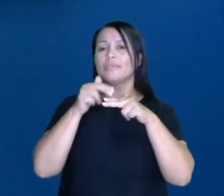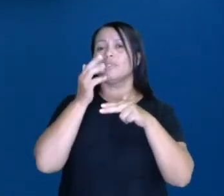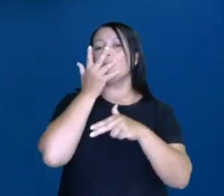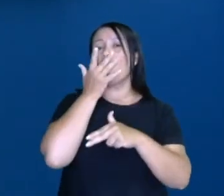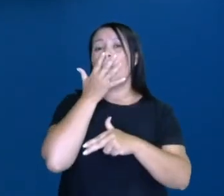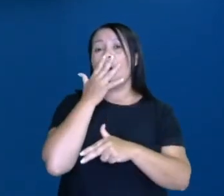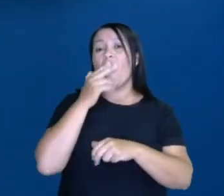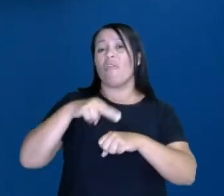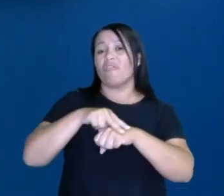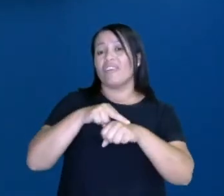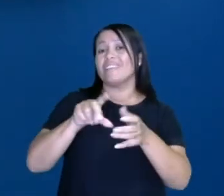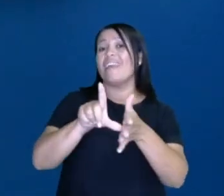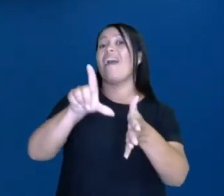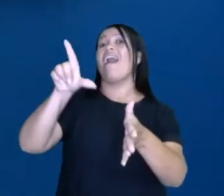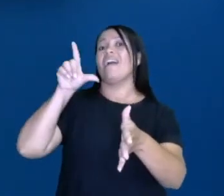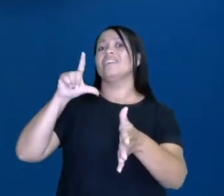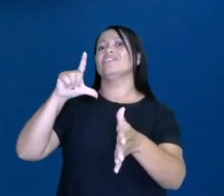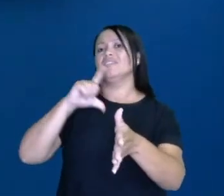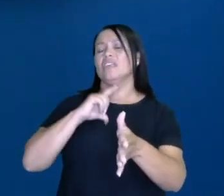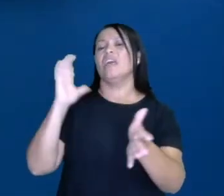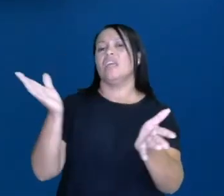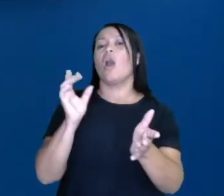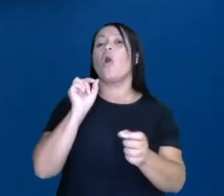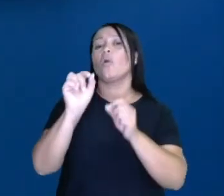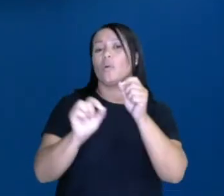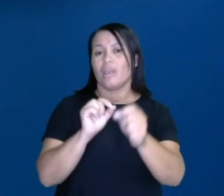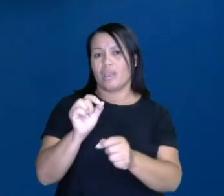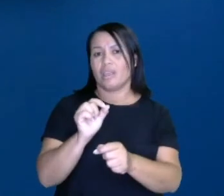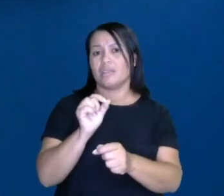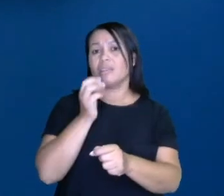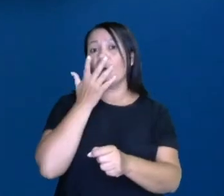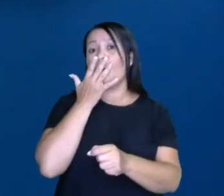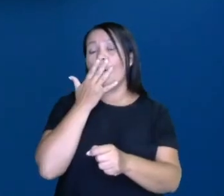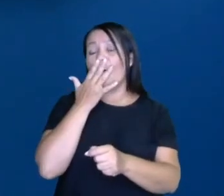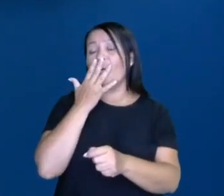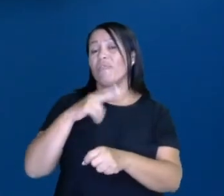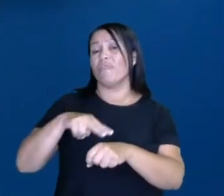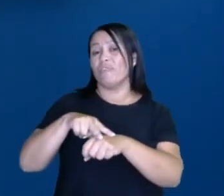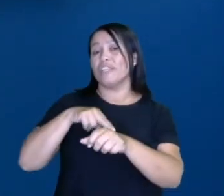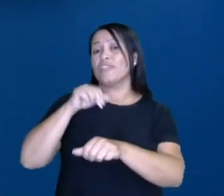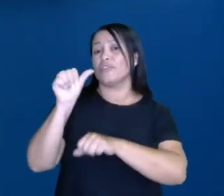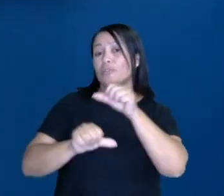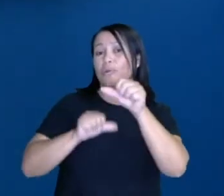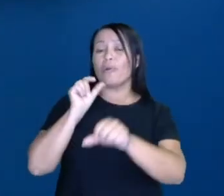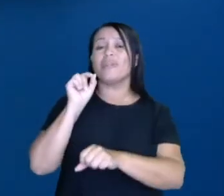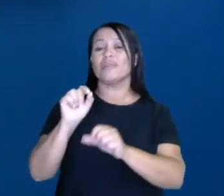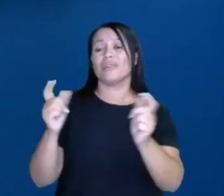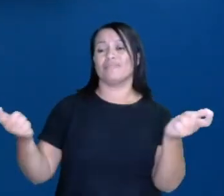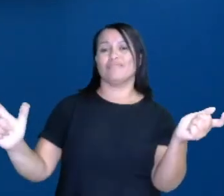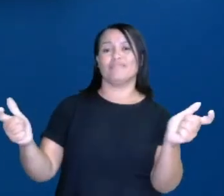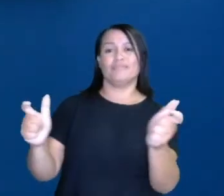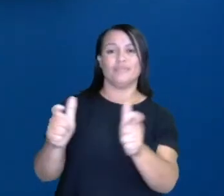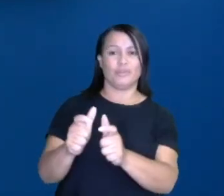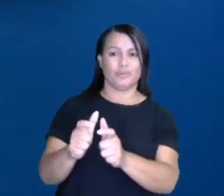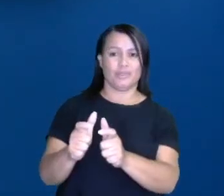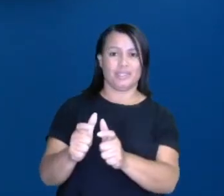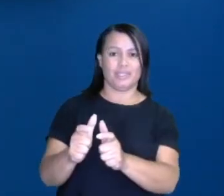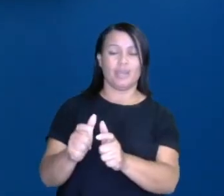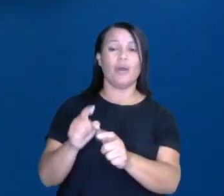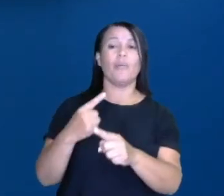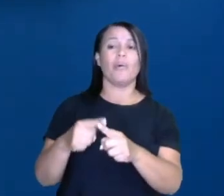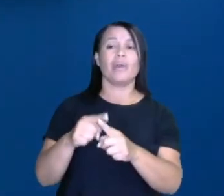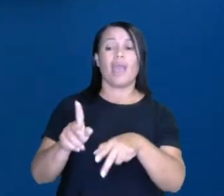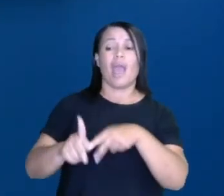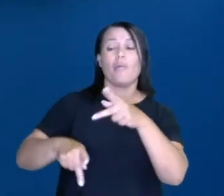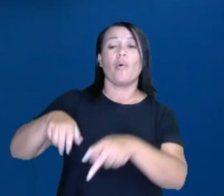tão presente aqui, deixou de estar tão presente para ser diminuída, porque a